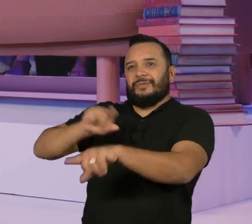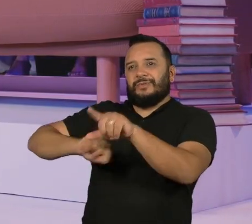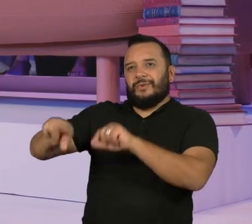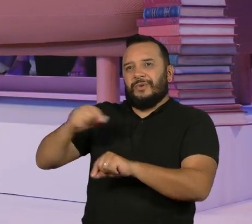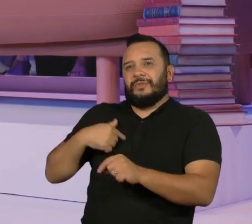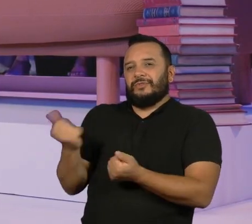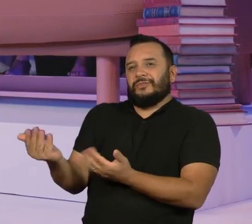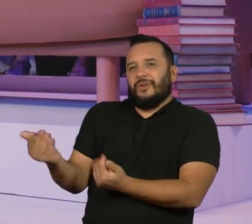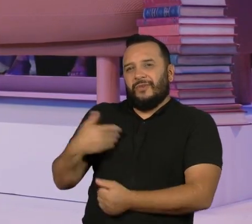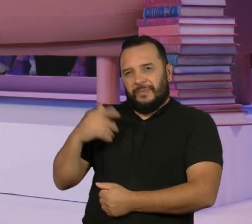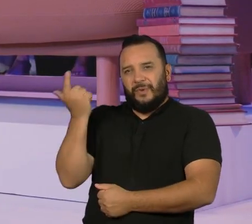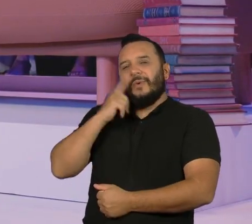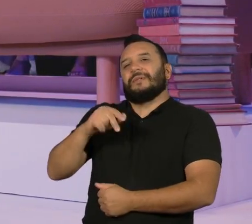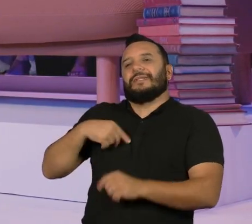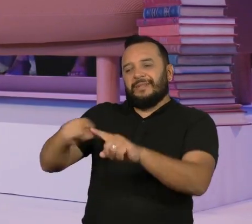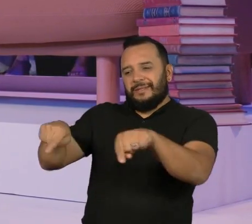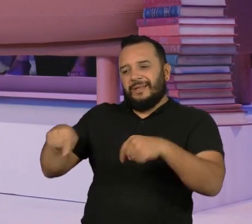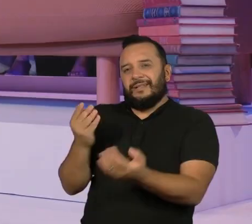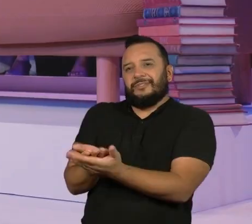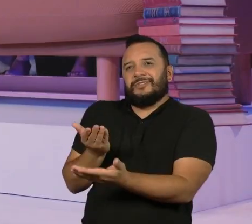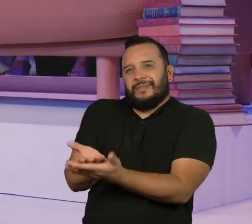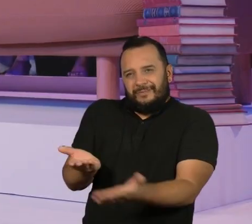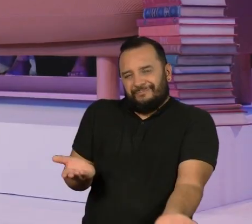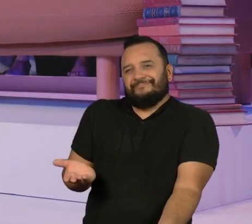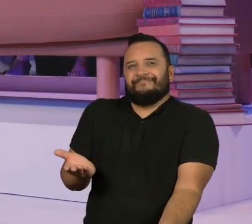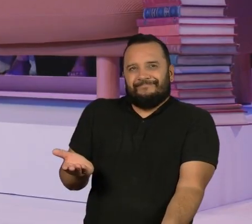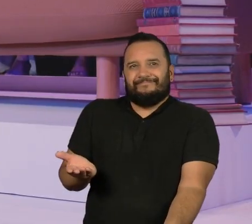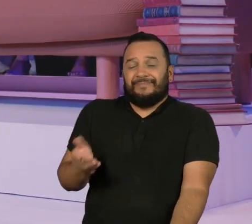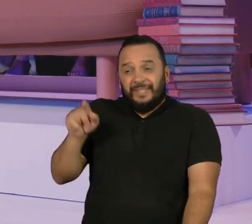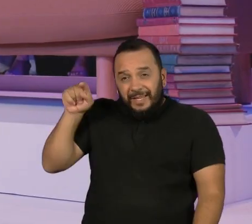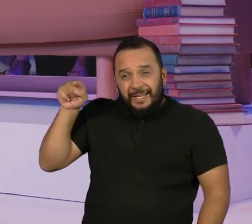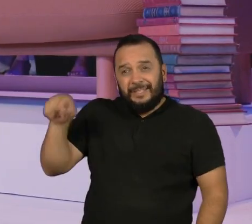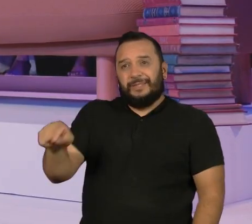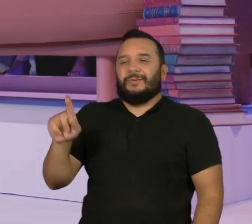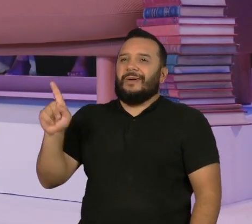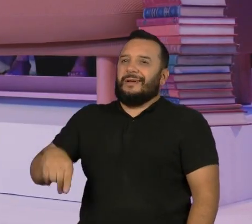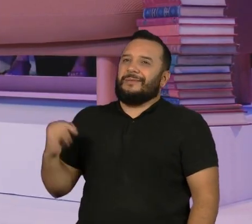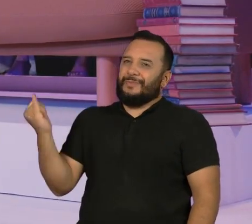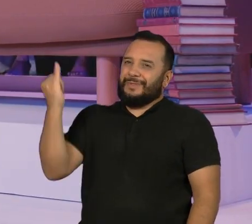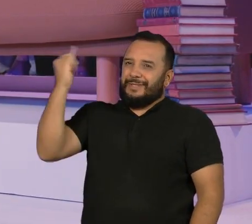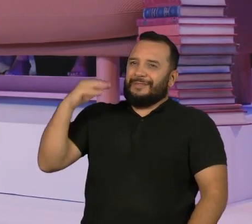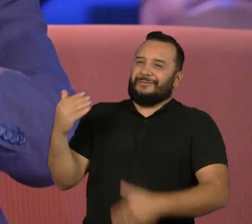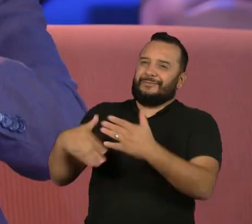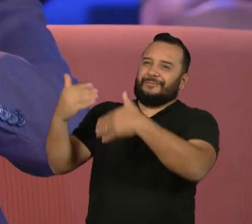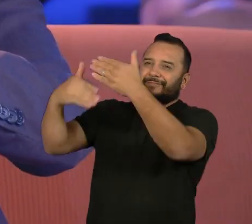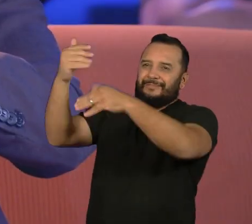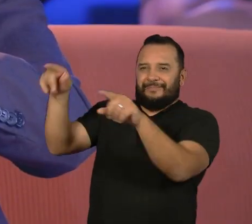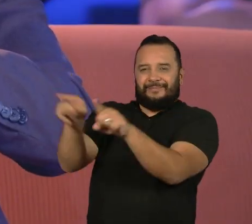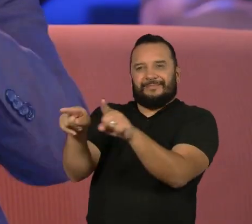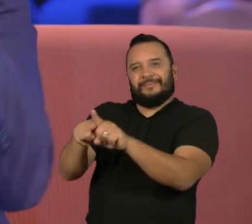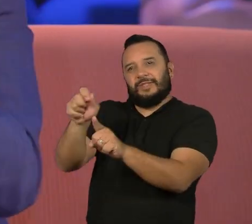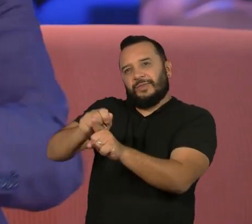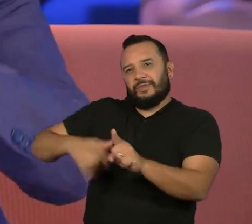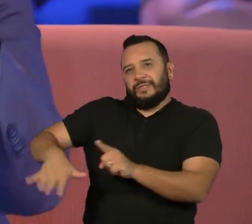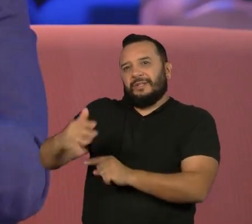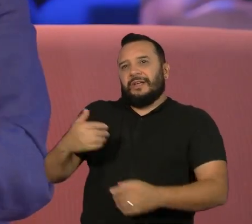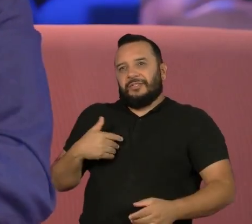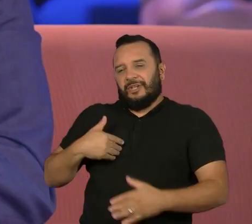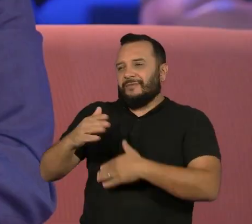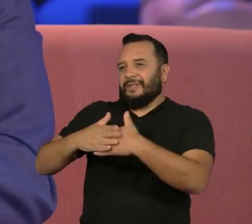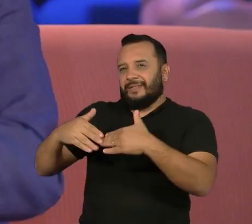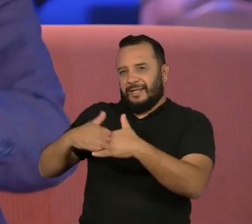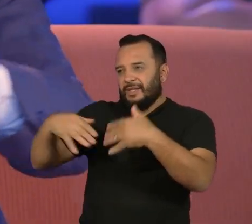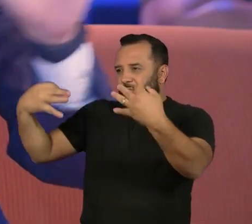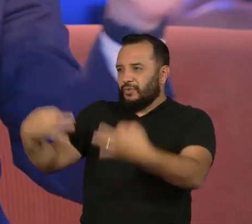jovens para poder ir para a sala de aula? É isso que vai ser o nosso grande passaporte para um desenvolvimento, para uma sociedade mais fraterna, mais